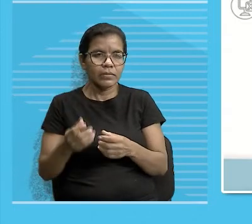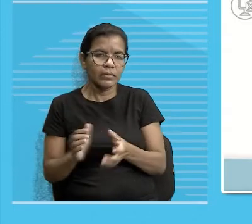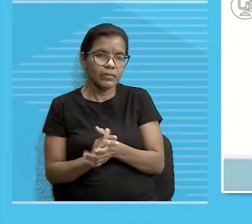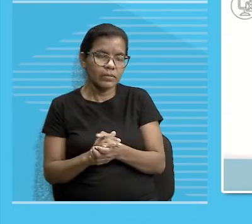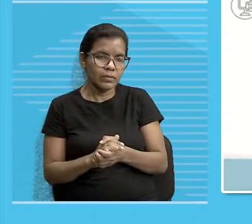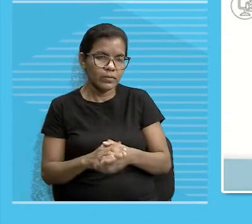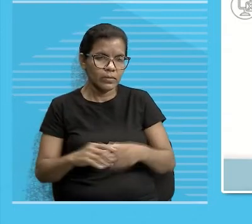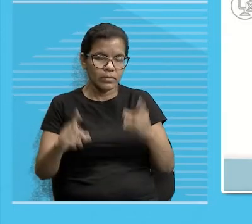também foram perseguidos.